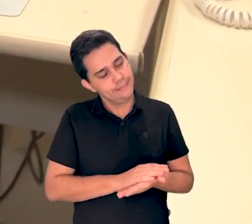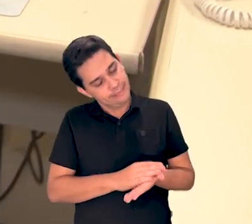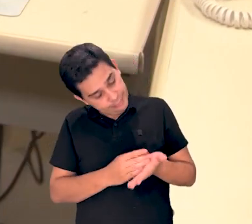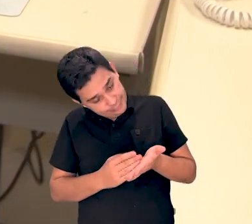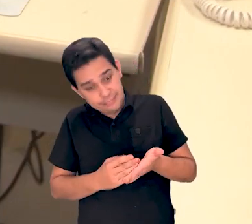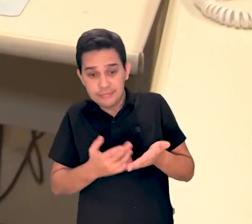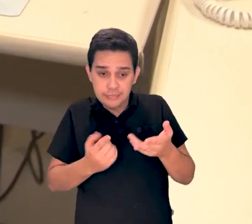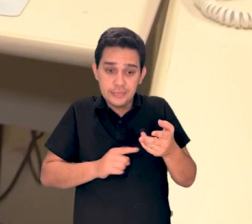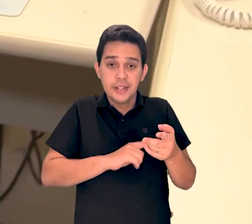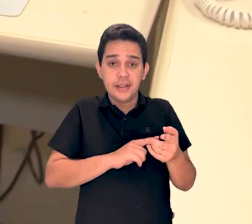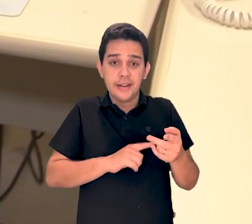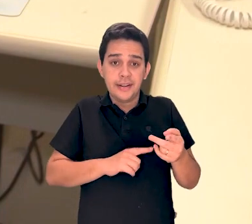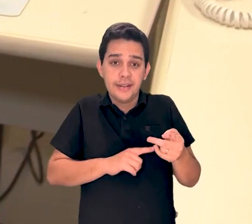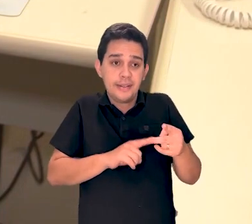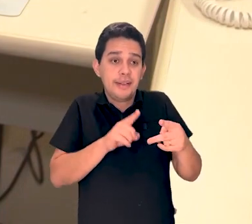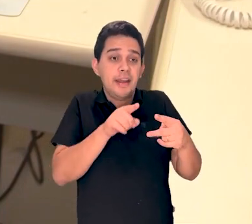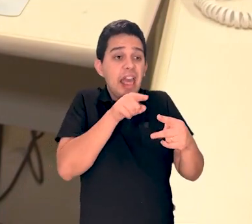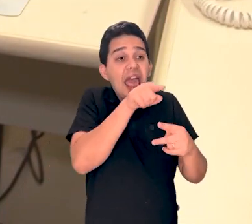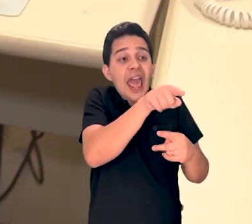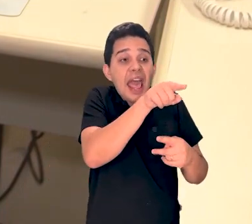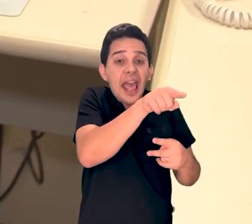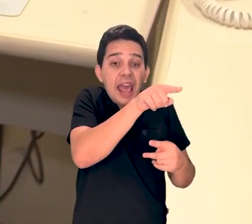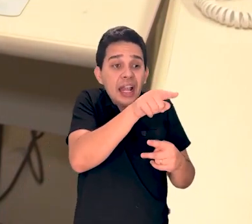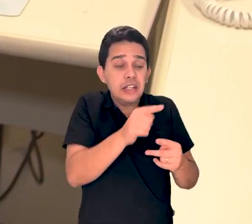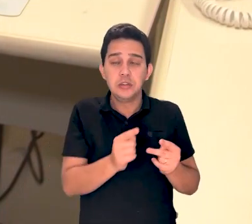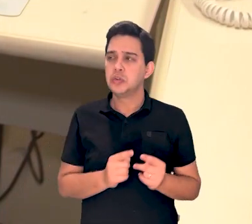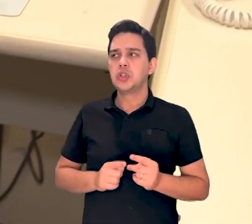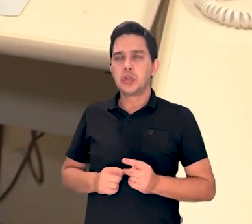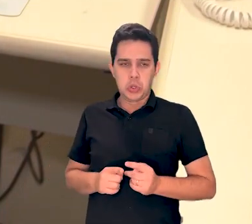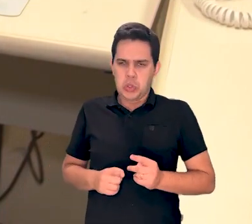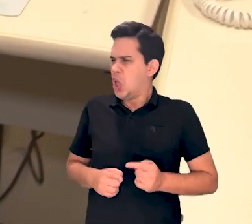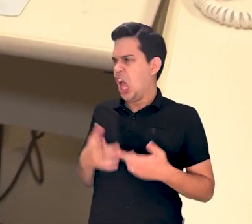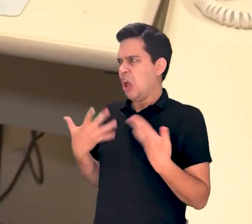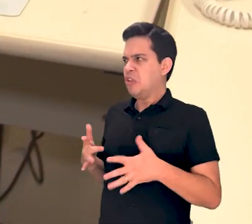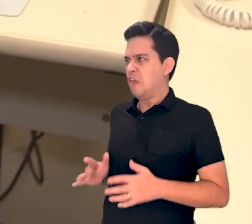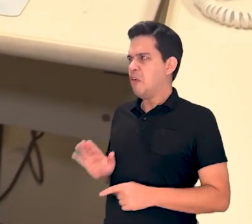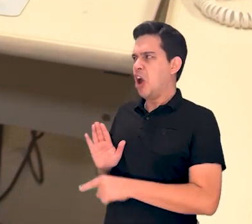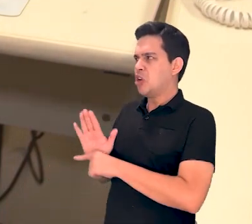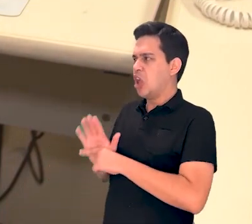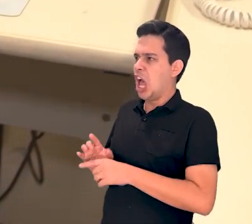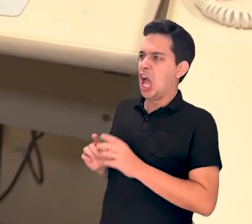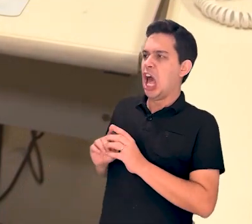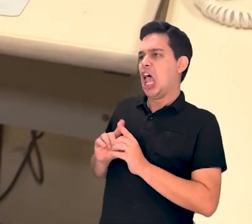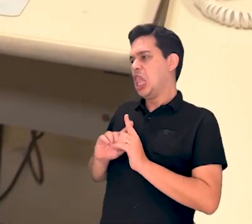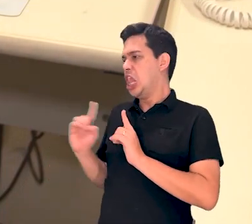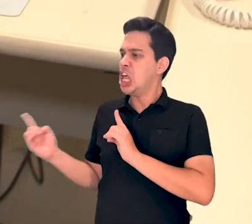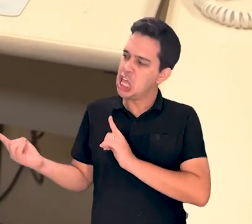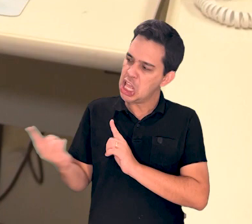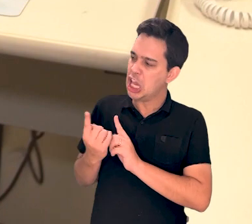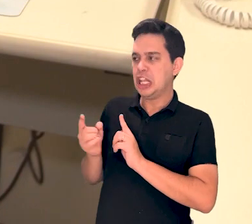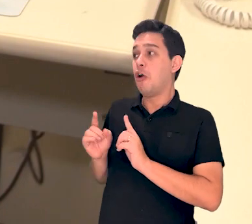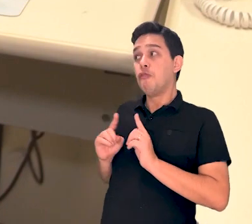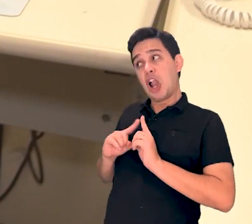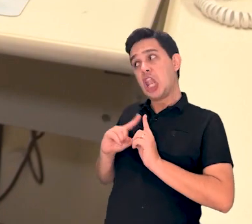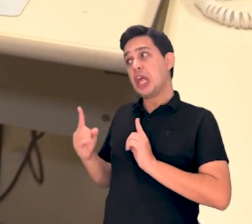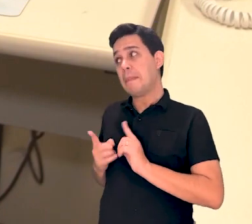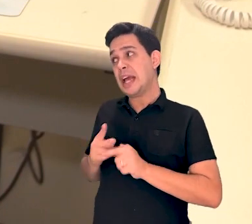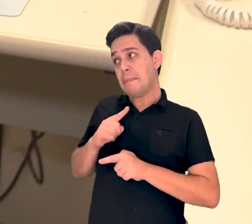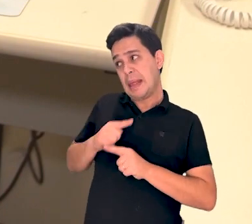decide que não vai mais prestar os e ele perde a construção então assim é